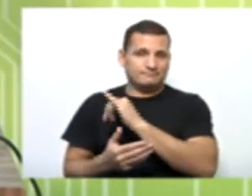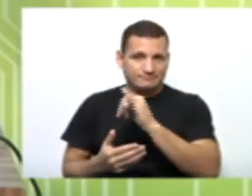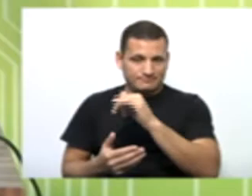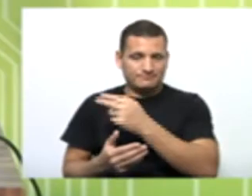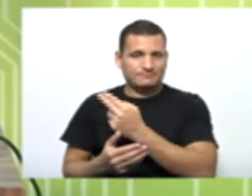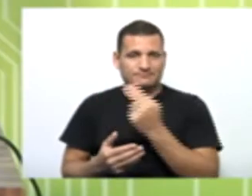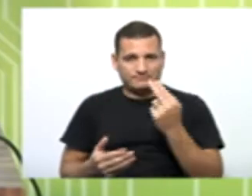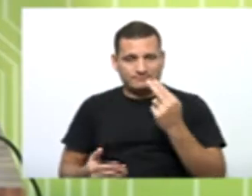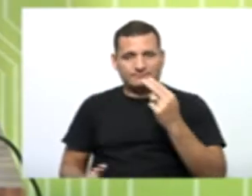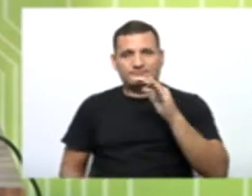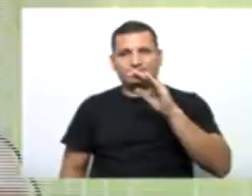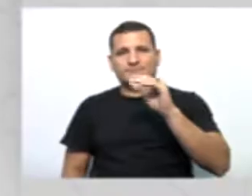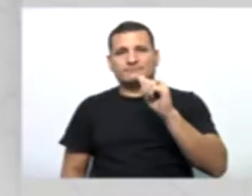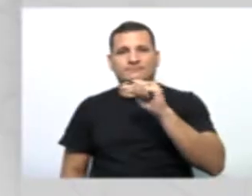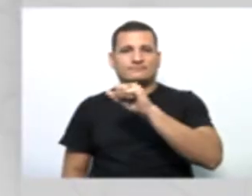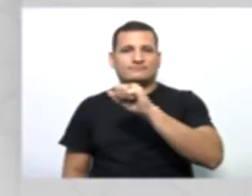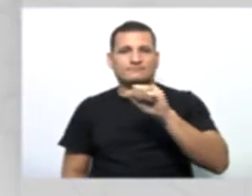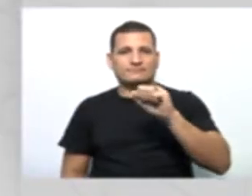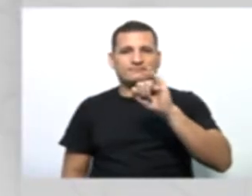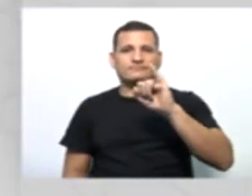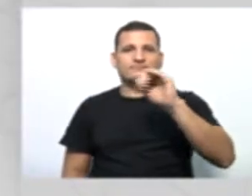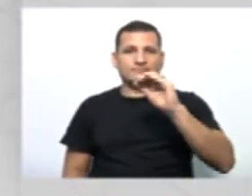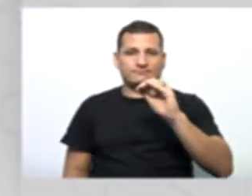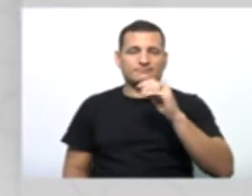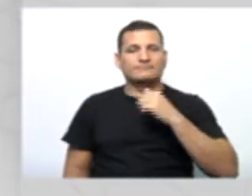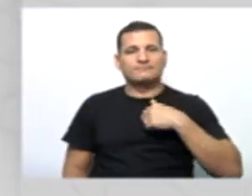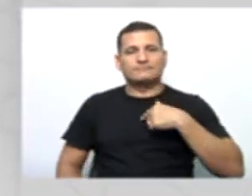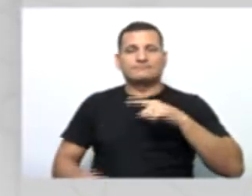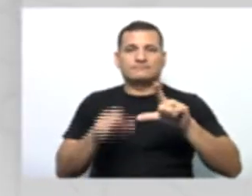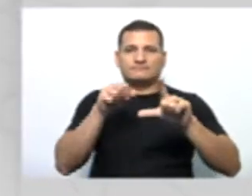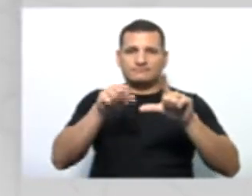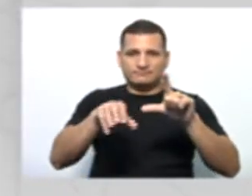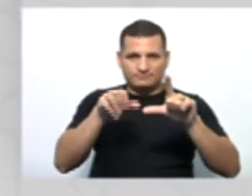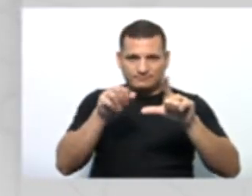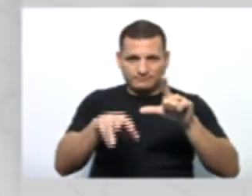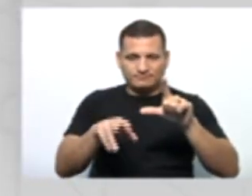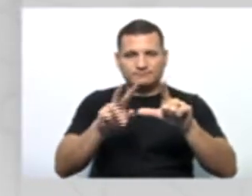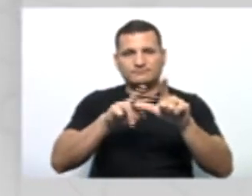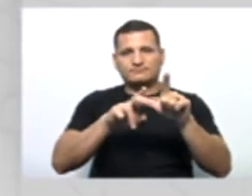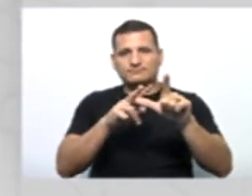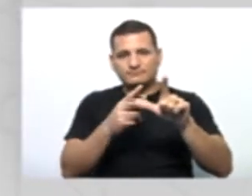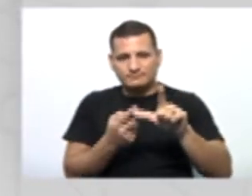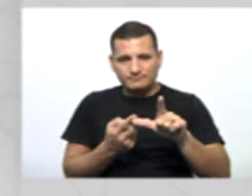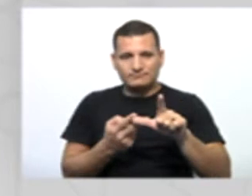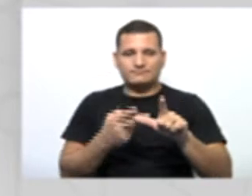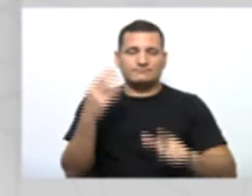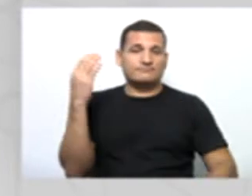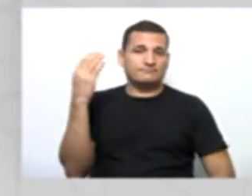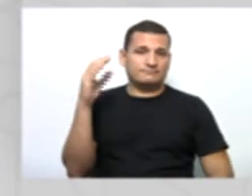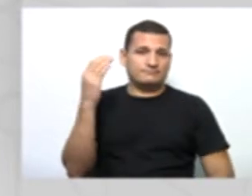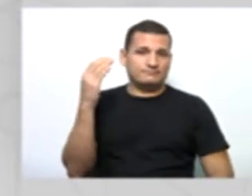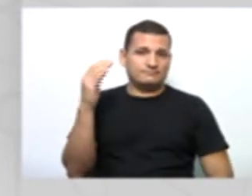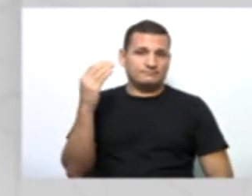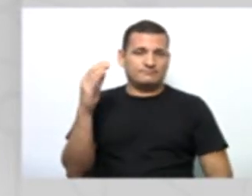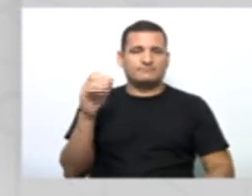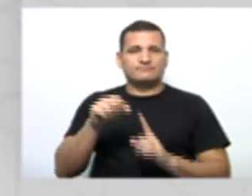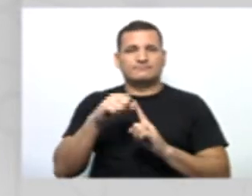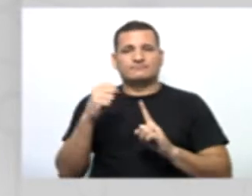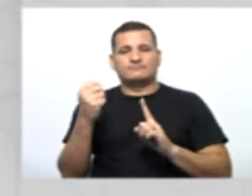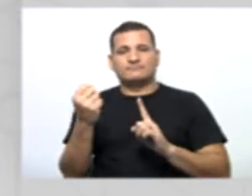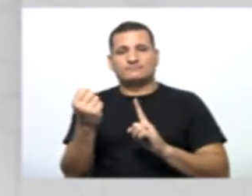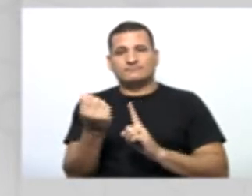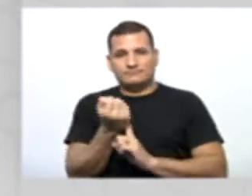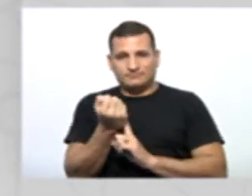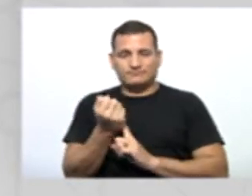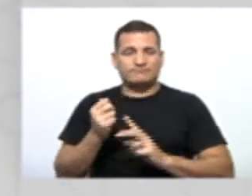Cássio, eu sou licenciado e bacharel em Ciências Sociais pela Fundação Universidade